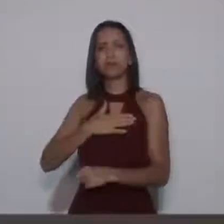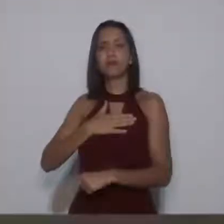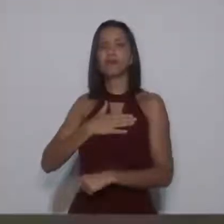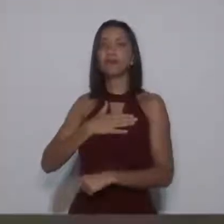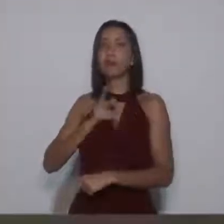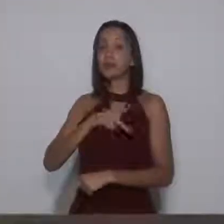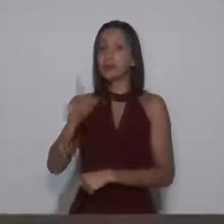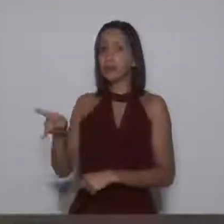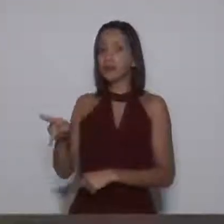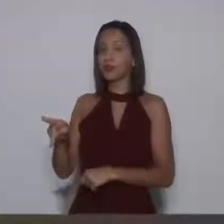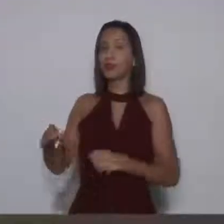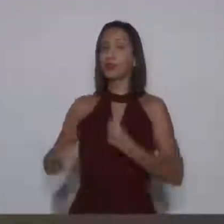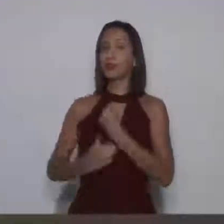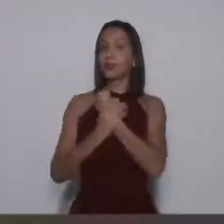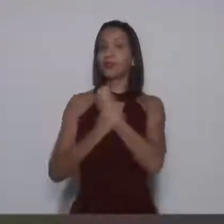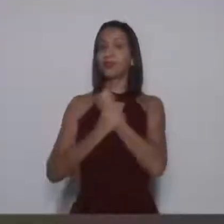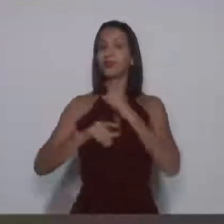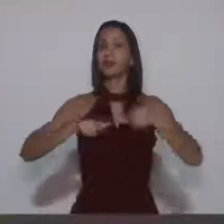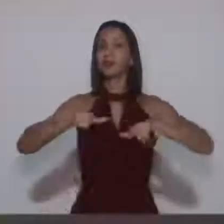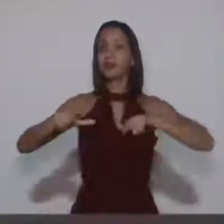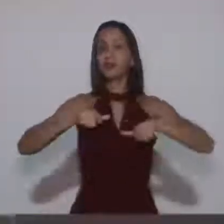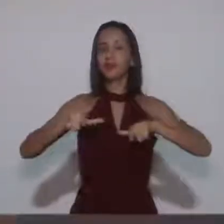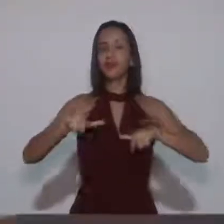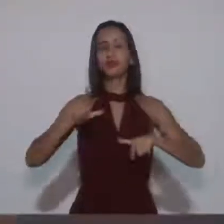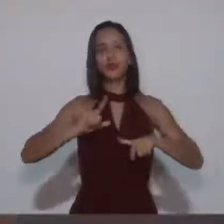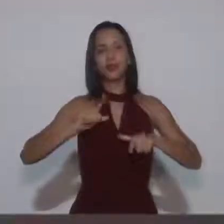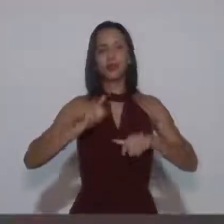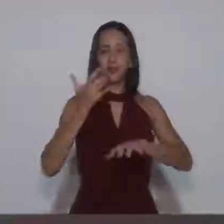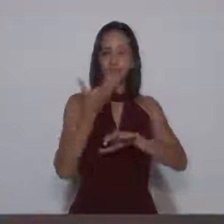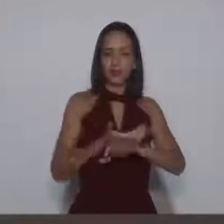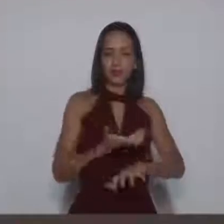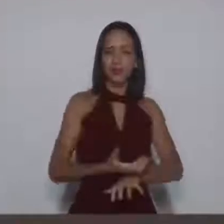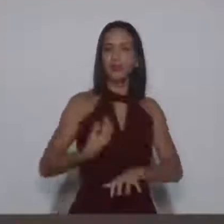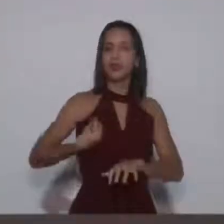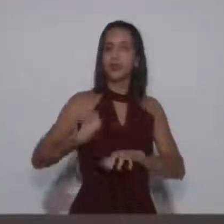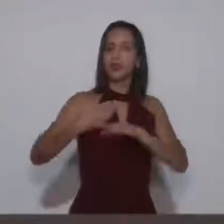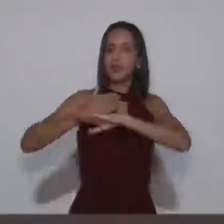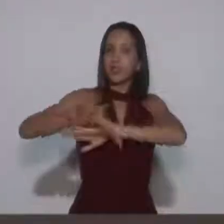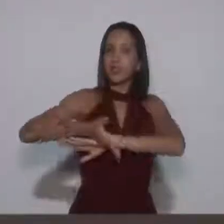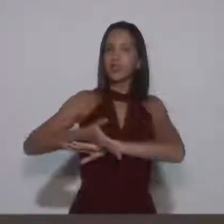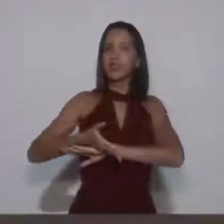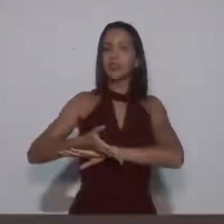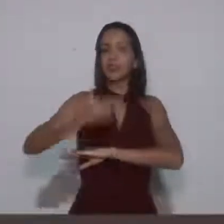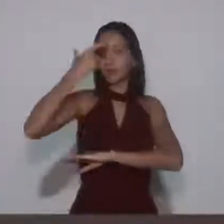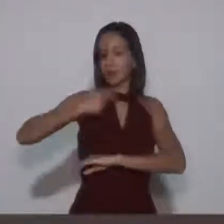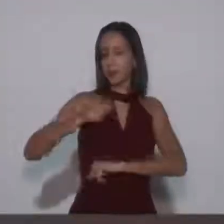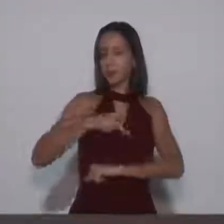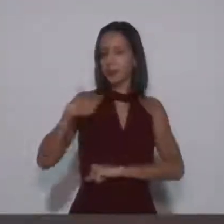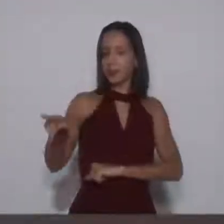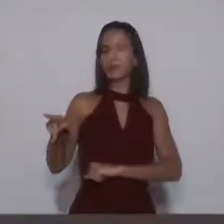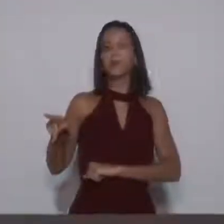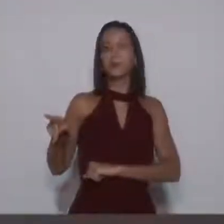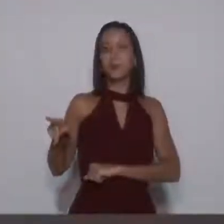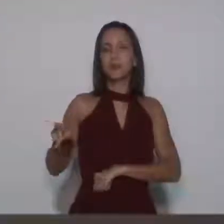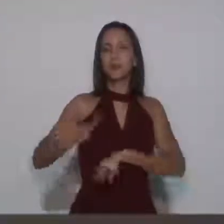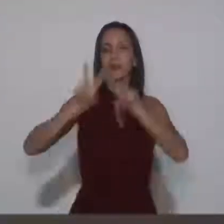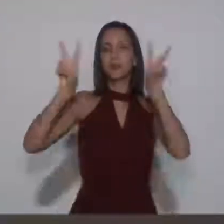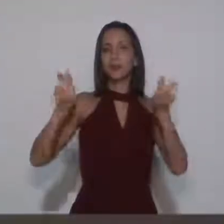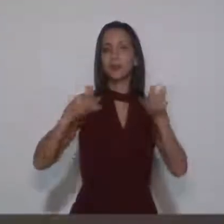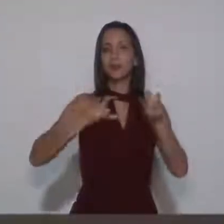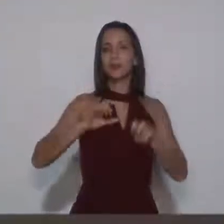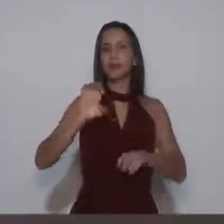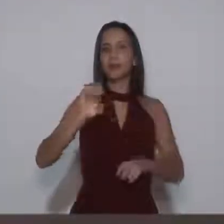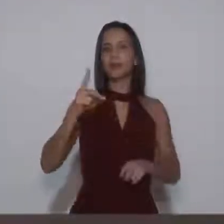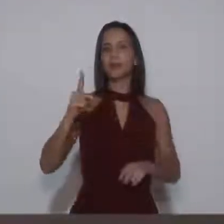trabalho. Tem uma matéria que eu ministro, que eu participo como professor, que ela chama de equipamentos de proteção